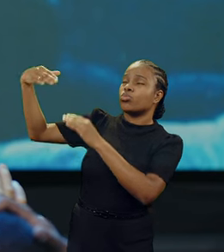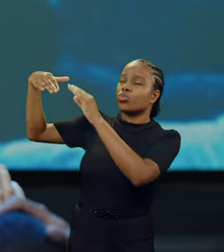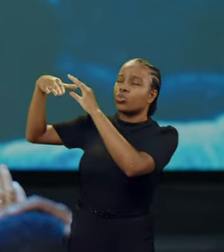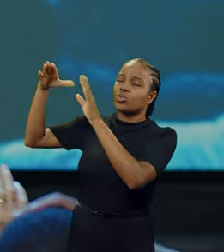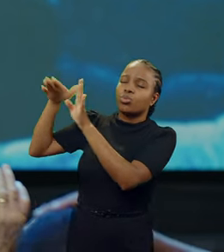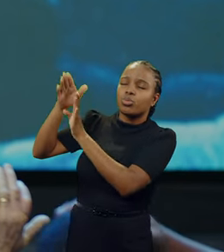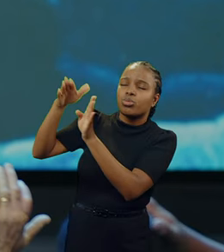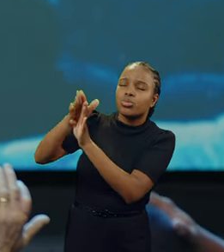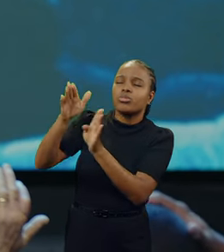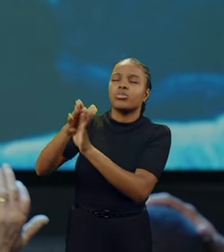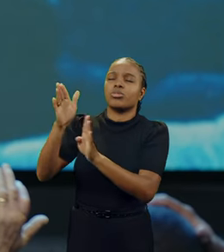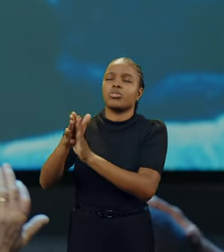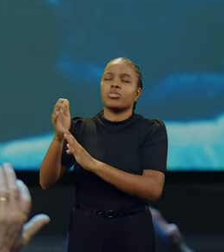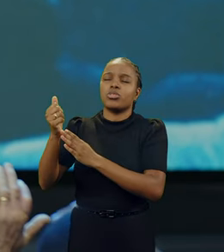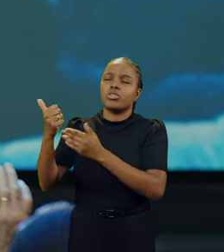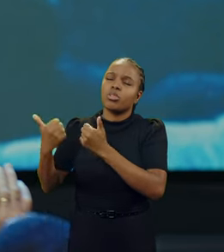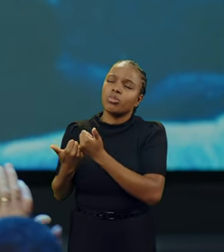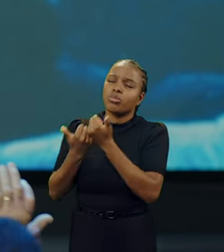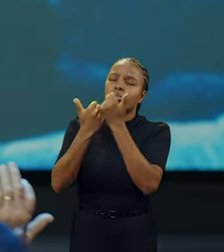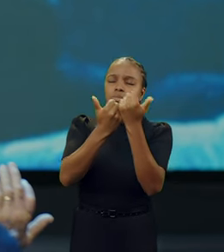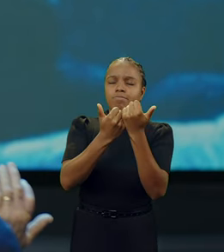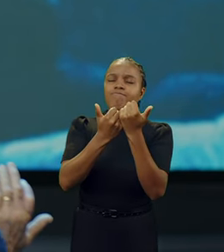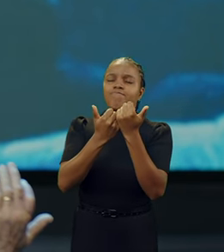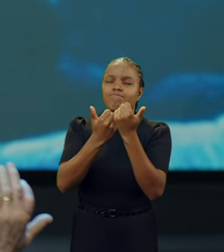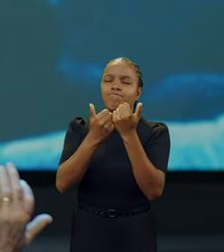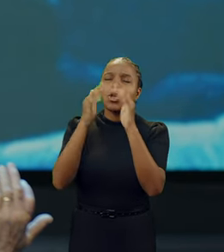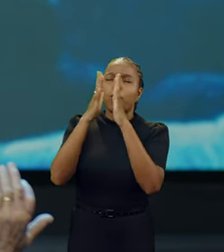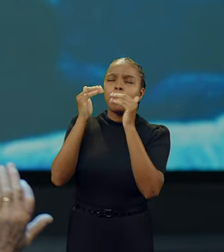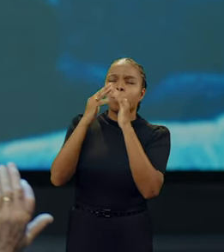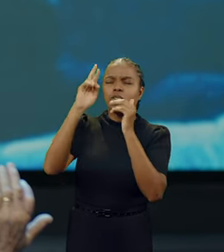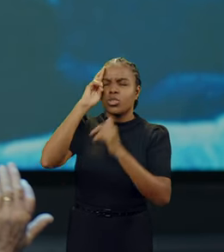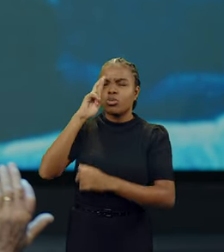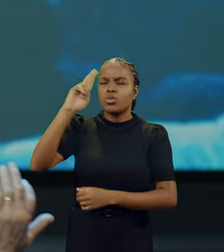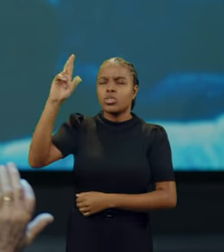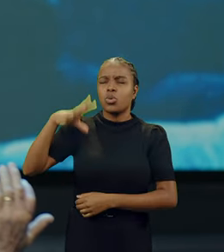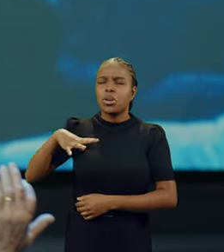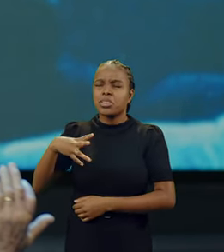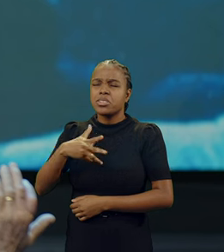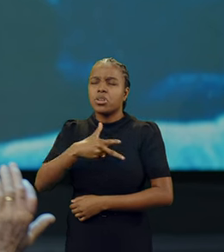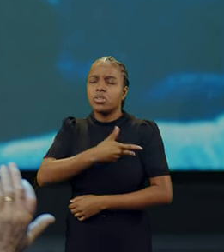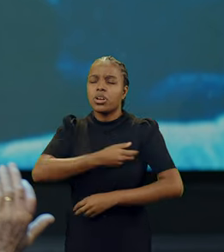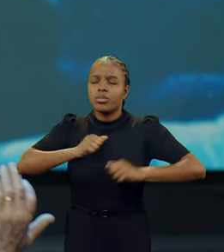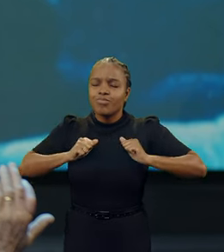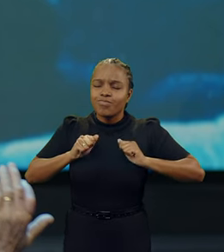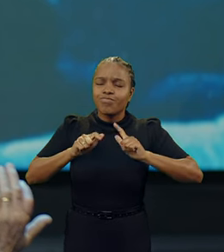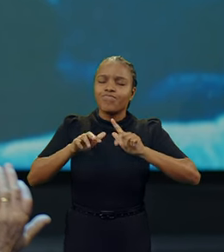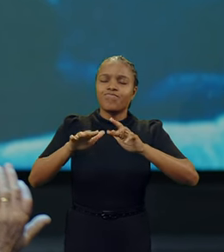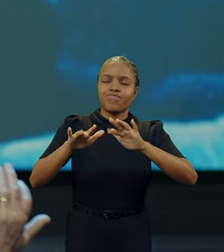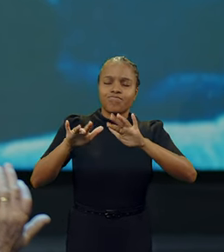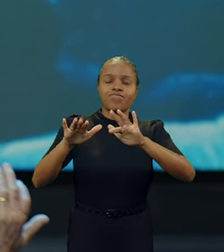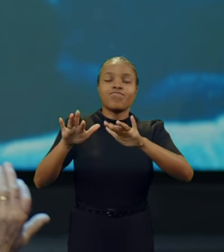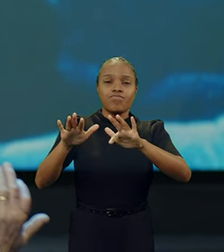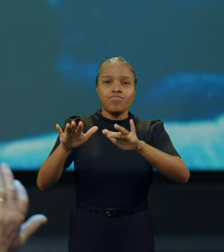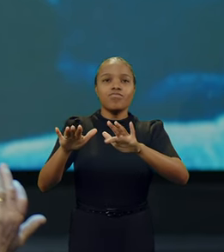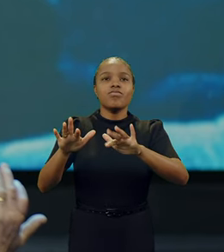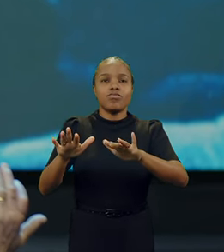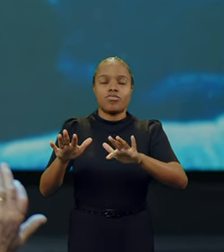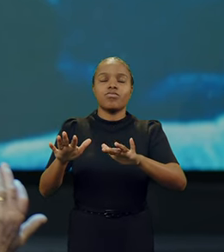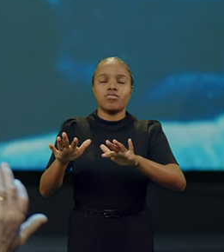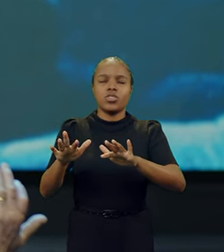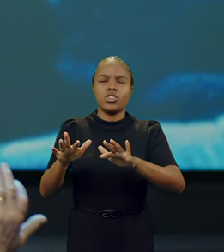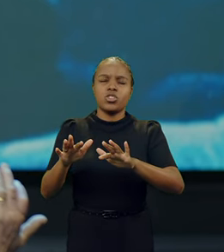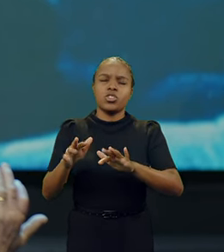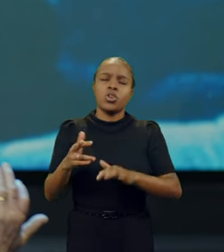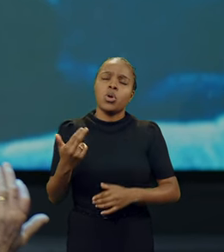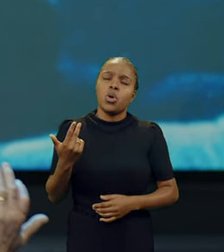apoio. Queremos pedir, Senhor, que a salvação chegue a esta casa, como chegou na casa de